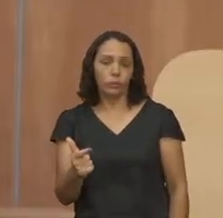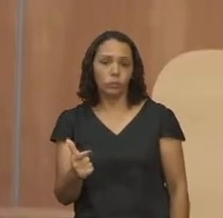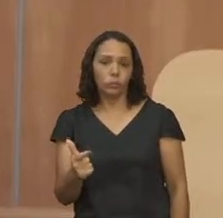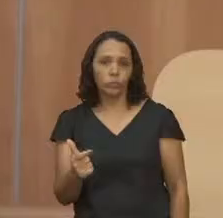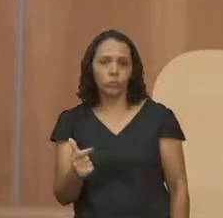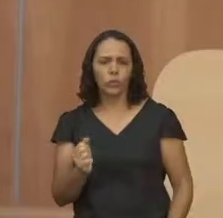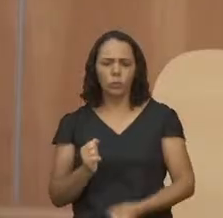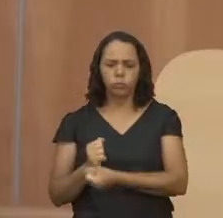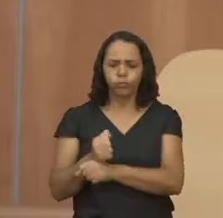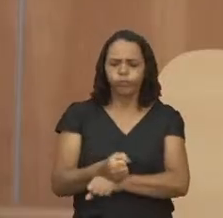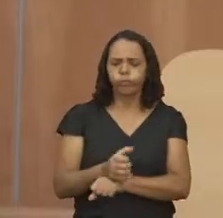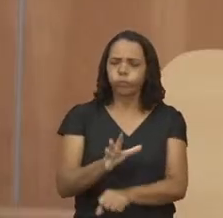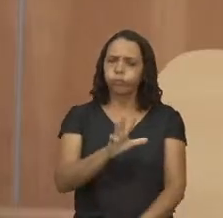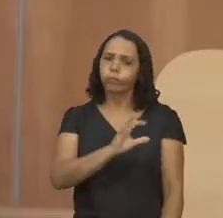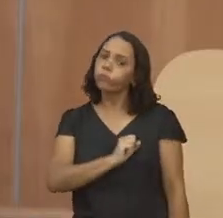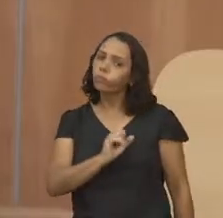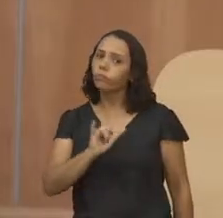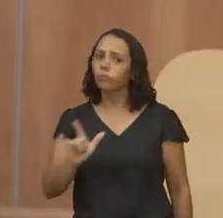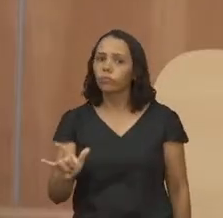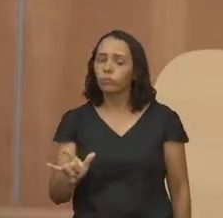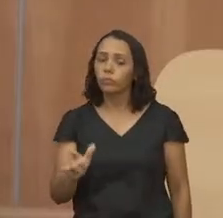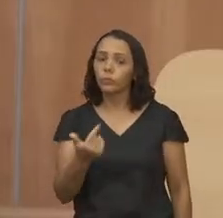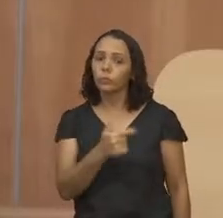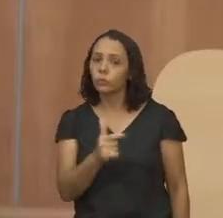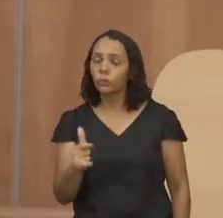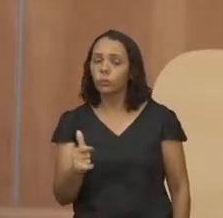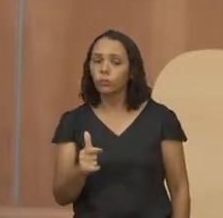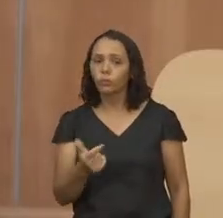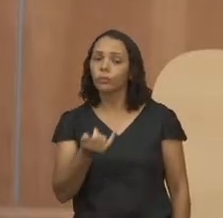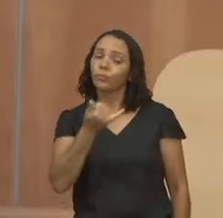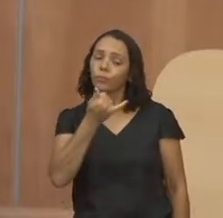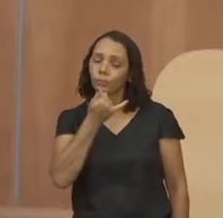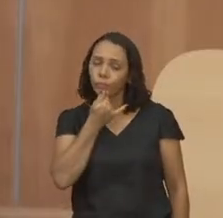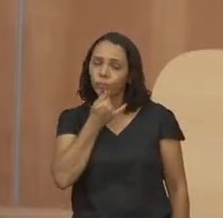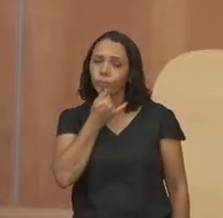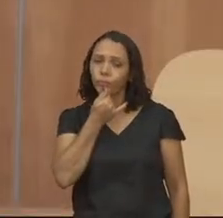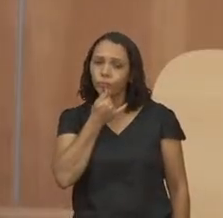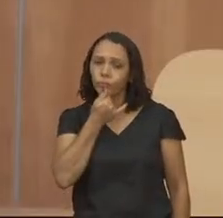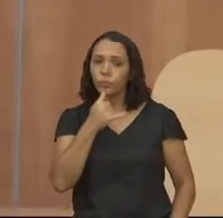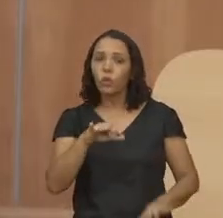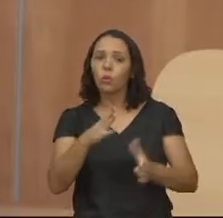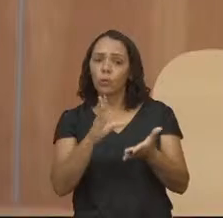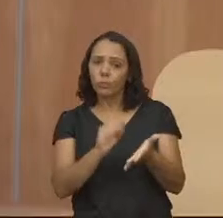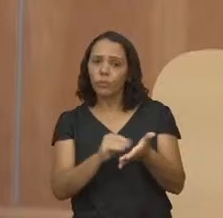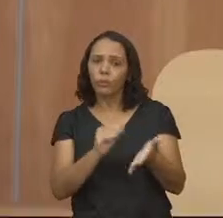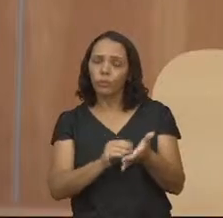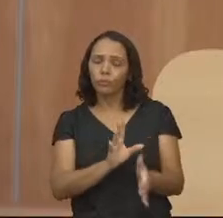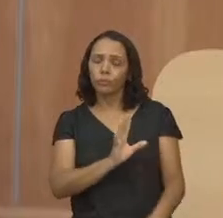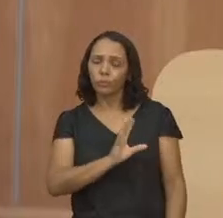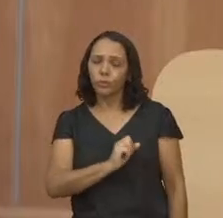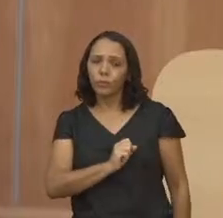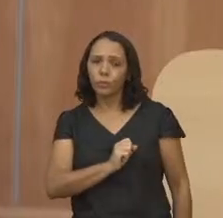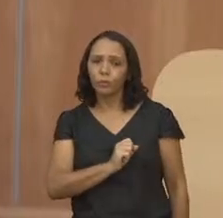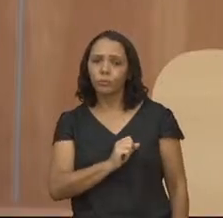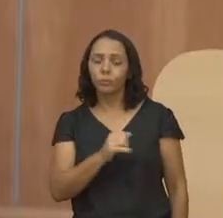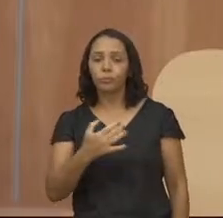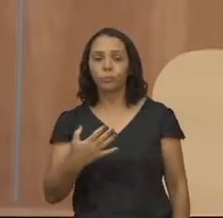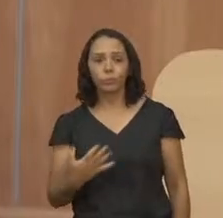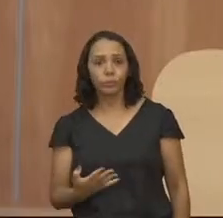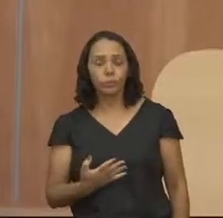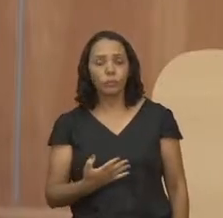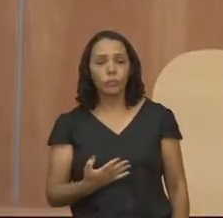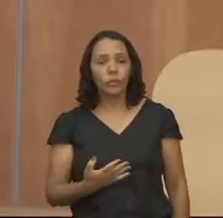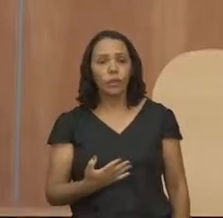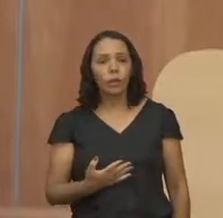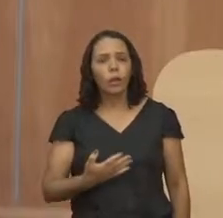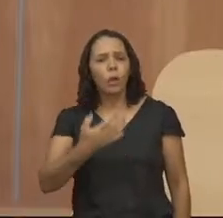isso. E isso é muito triste e lamento muito, não é, que isso ocorra, porque